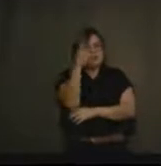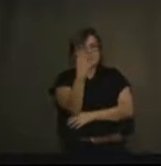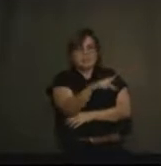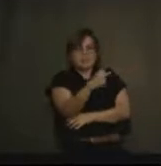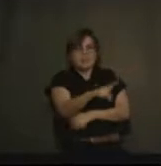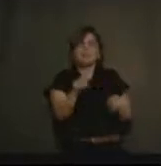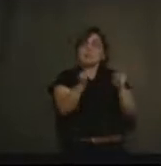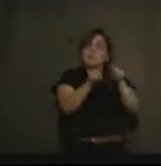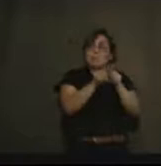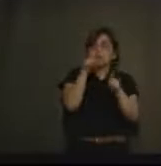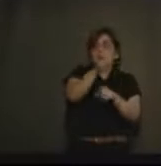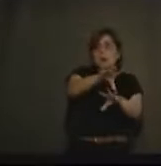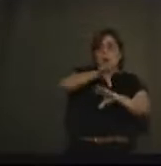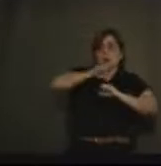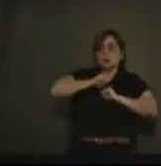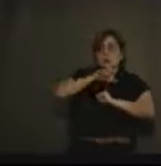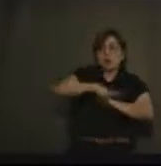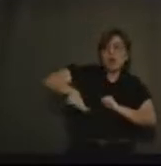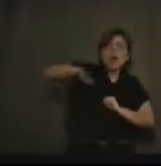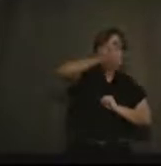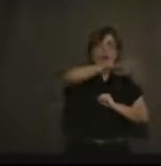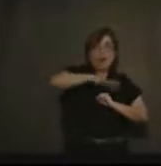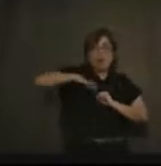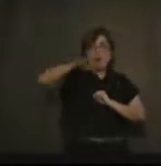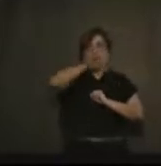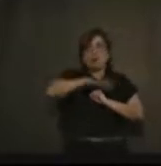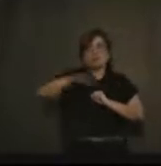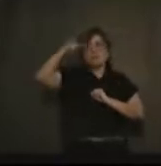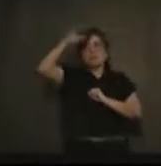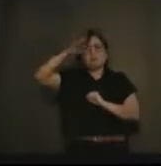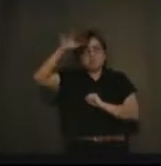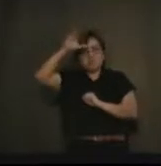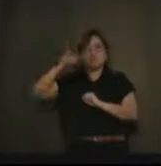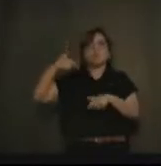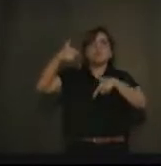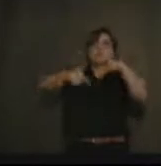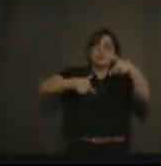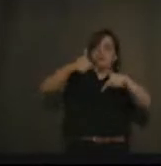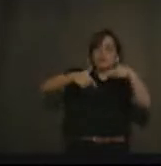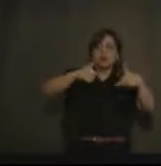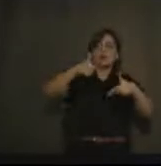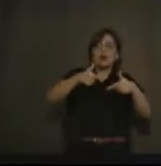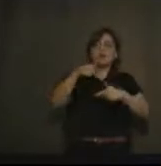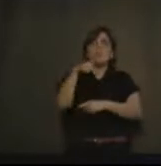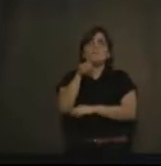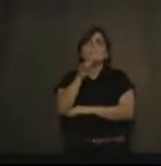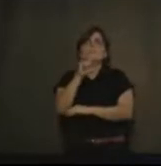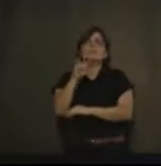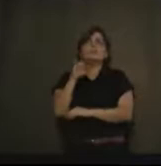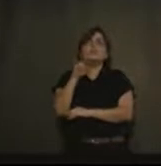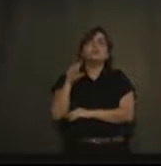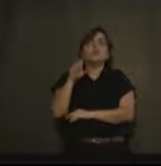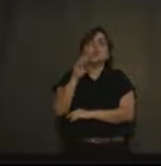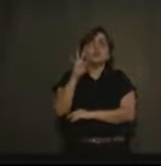ele adquiriu na área e por influência do trabalho do Peixoto e de outros.